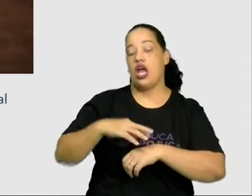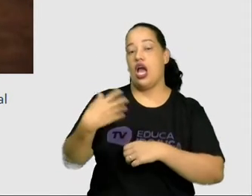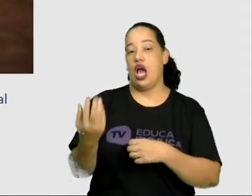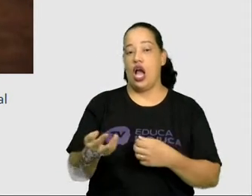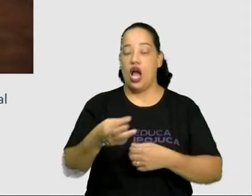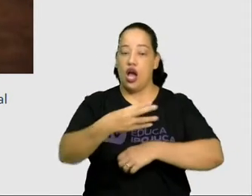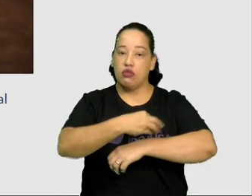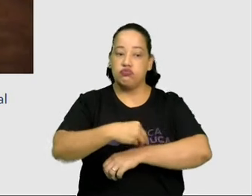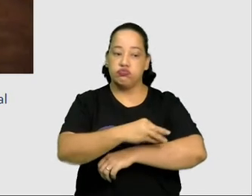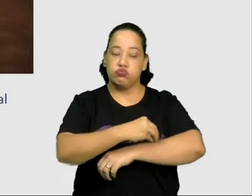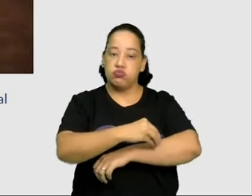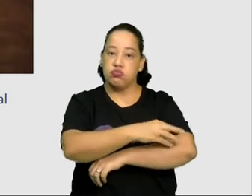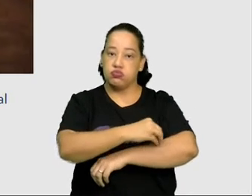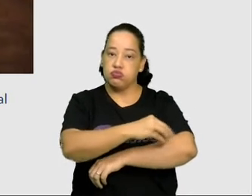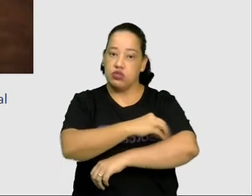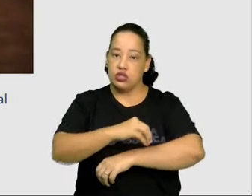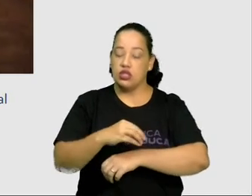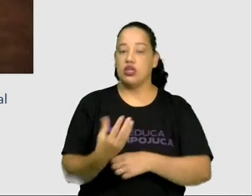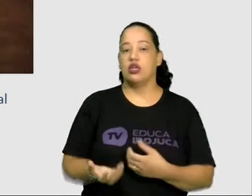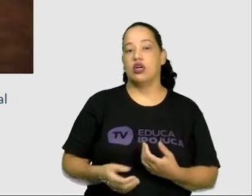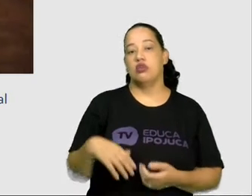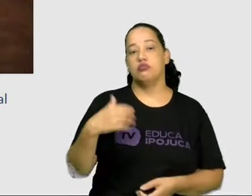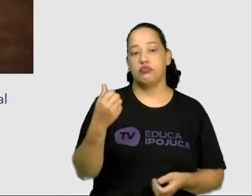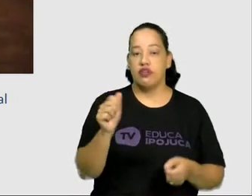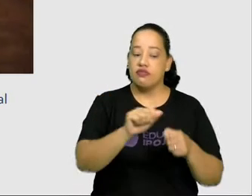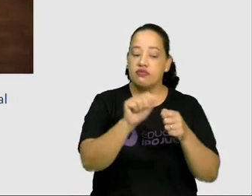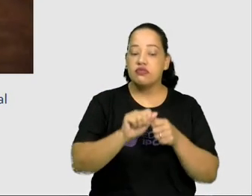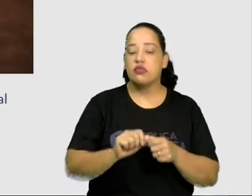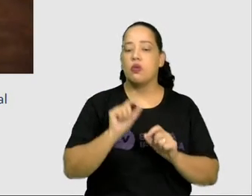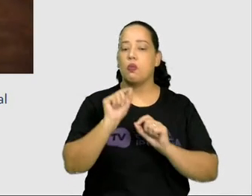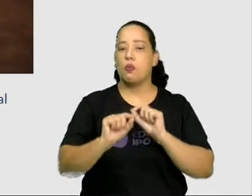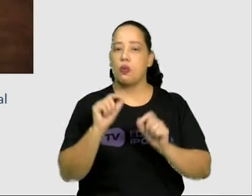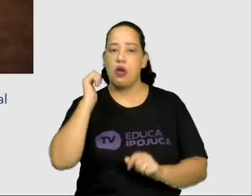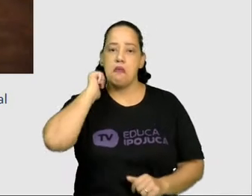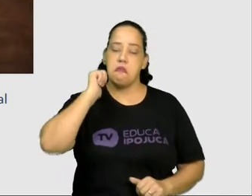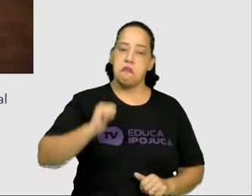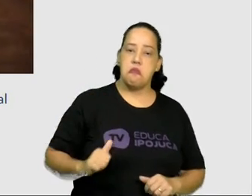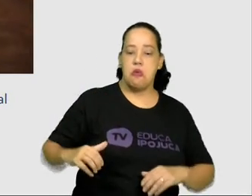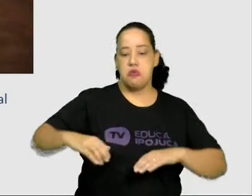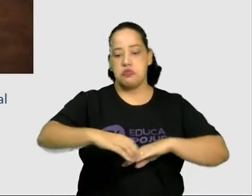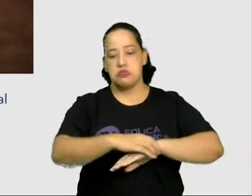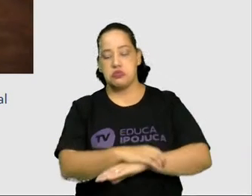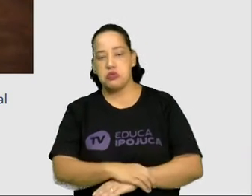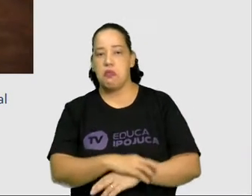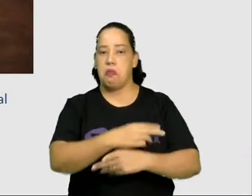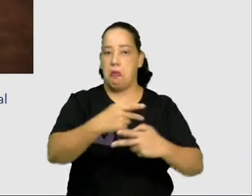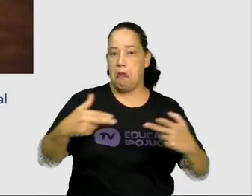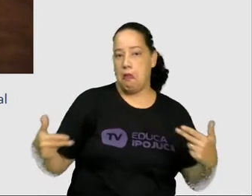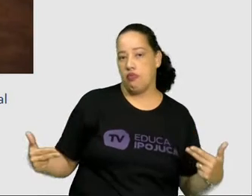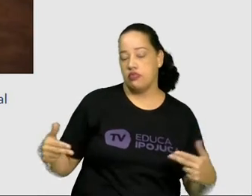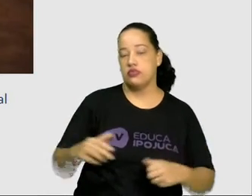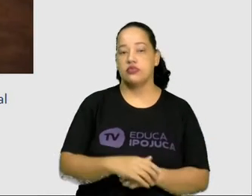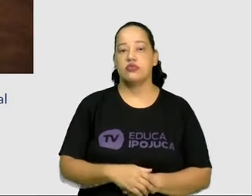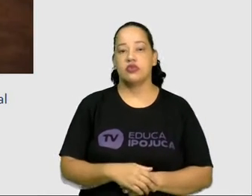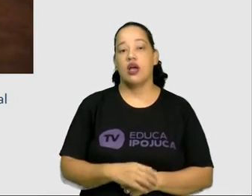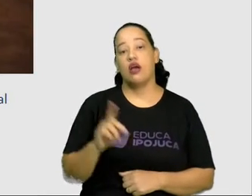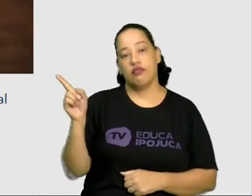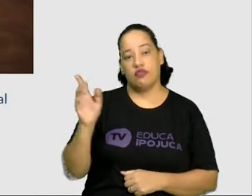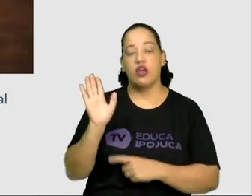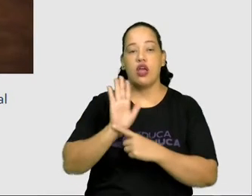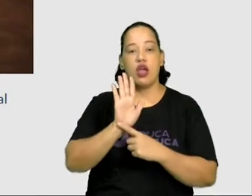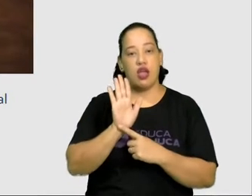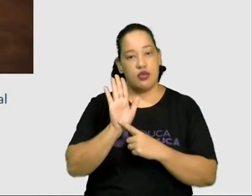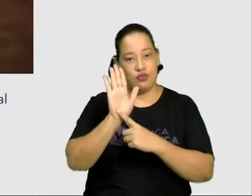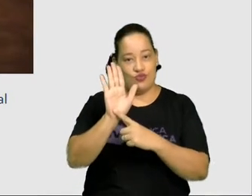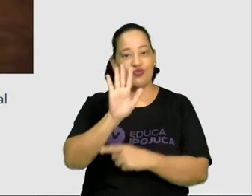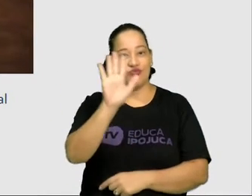de roupas, bolsas, sapatos e muito mais. E aí eu trago essa imagem para vocês aqui da produção do